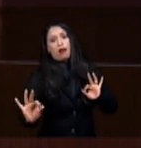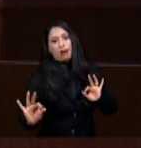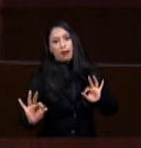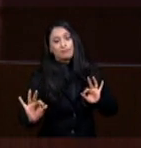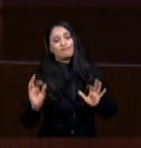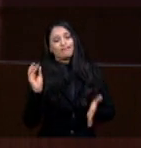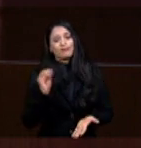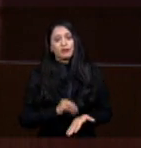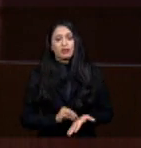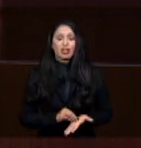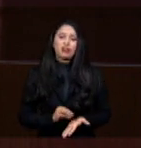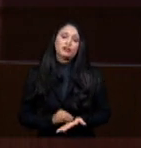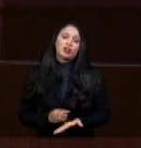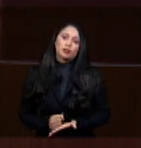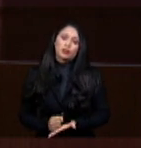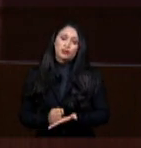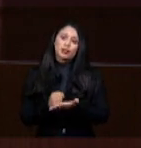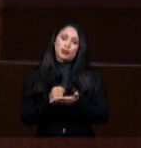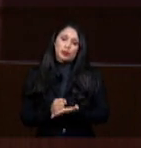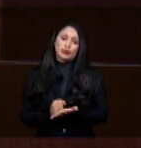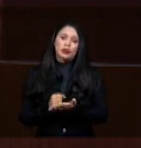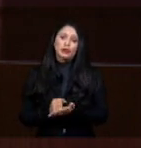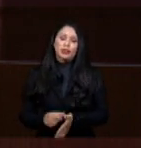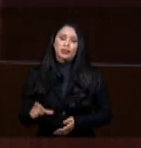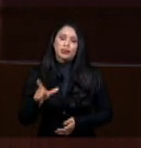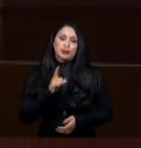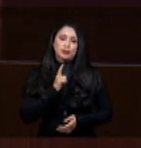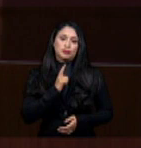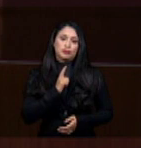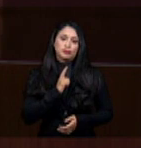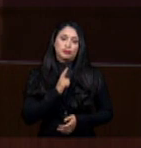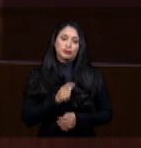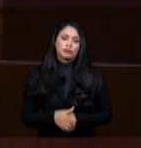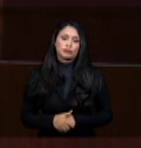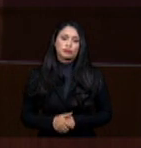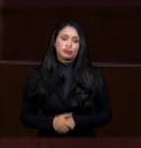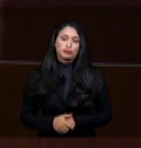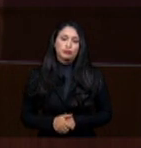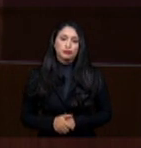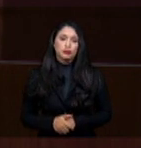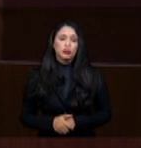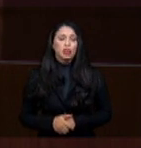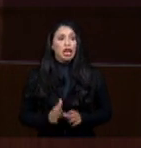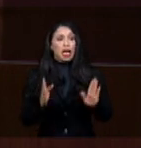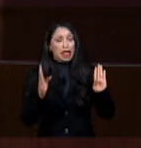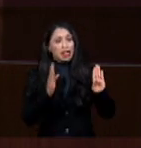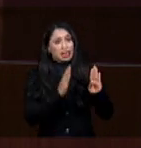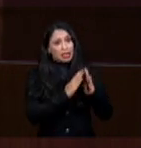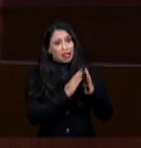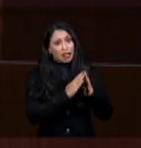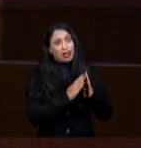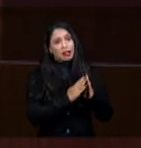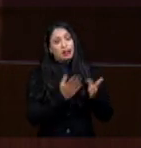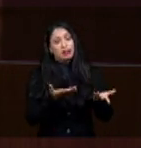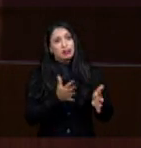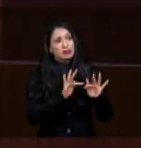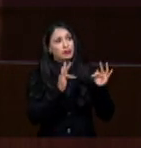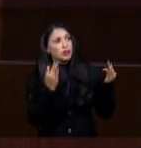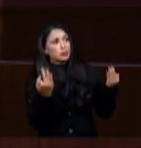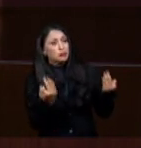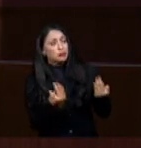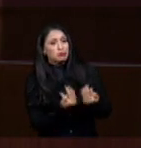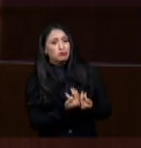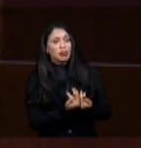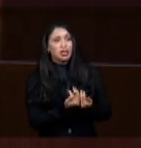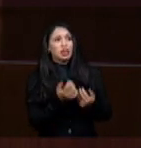desistência é contida nisso dades assistência ao próprio Lar ao próprio aos próprios